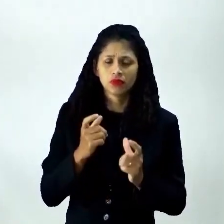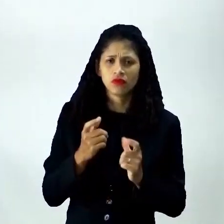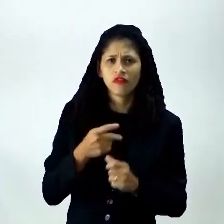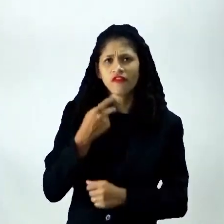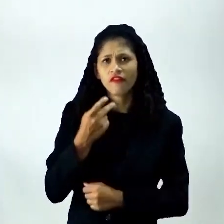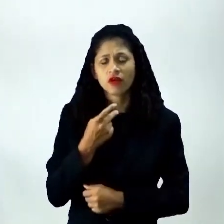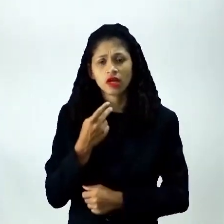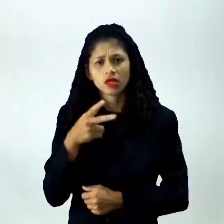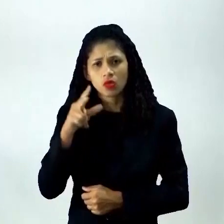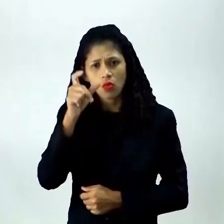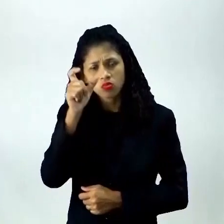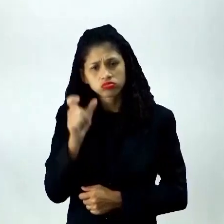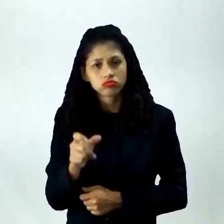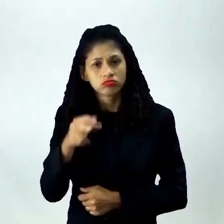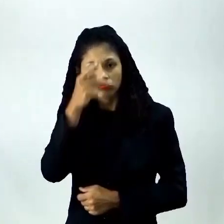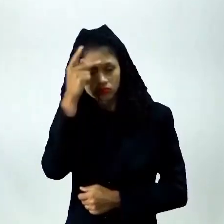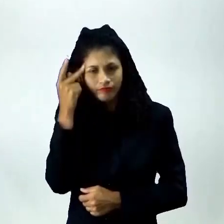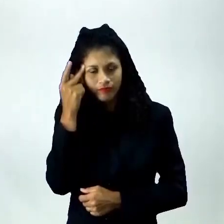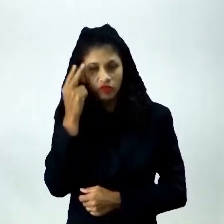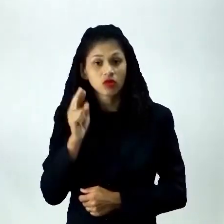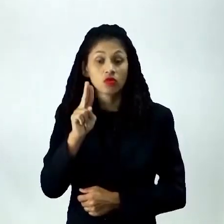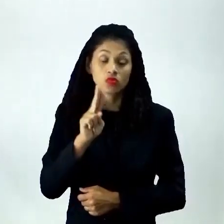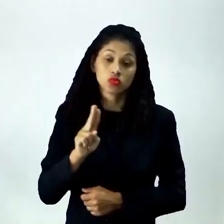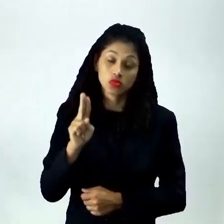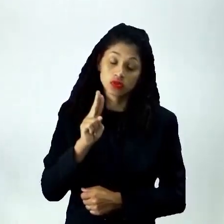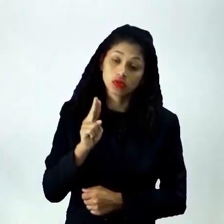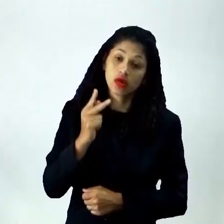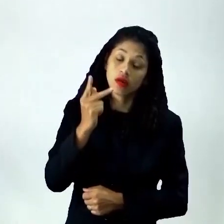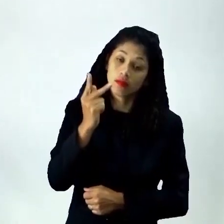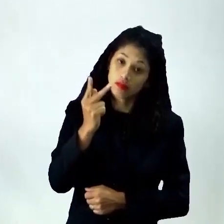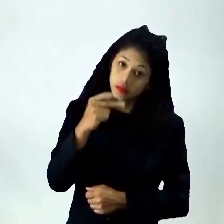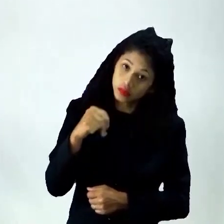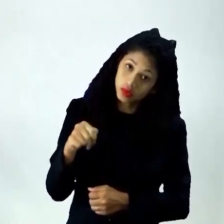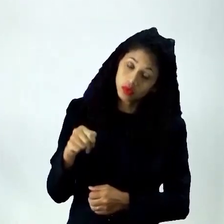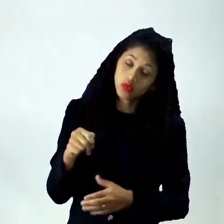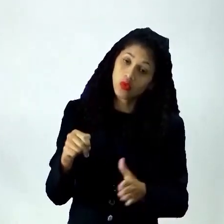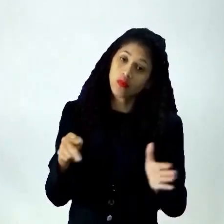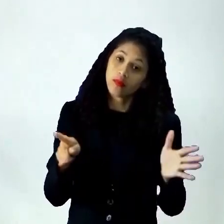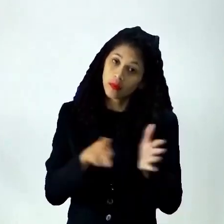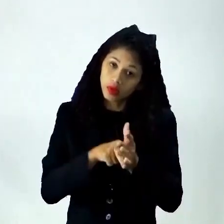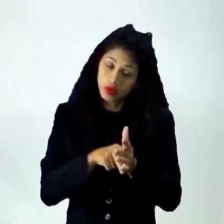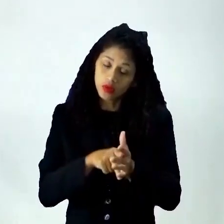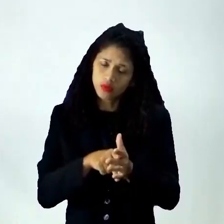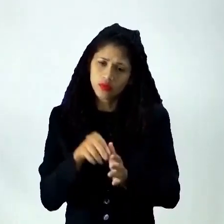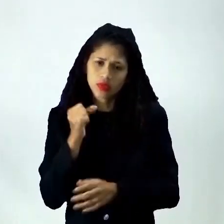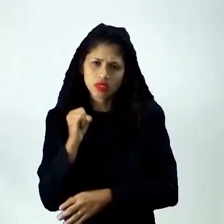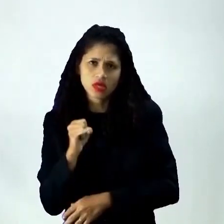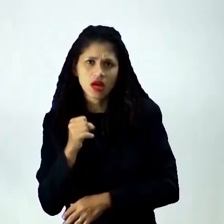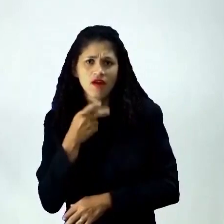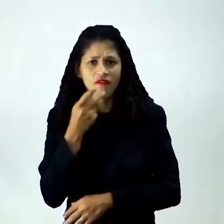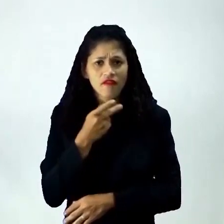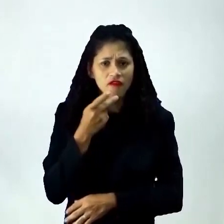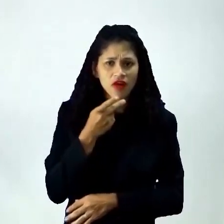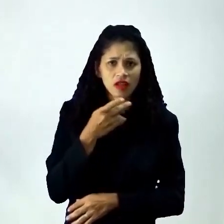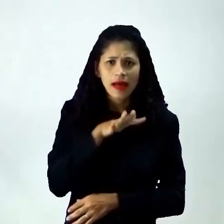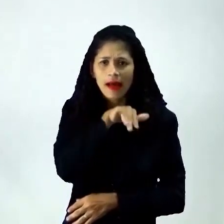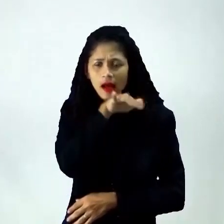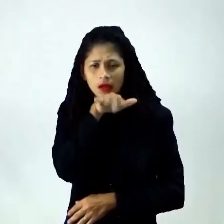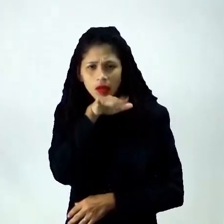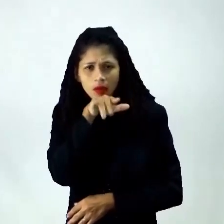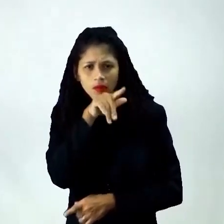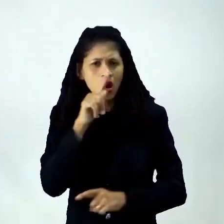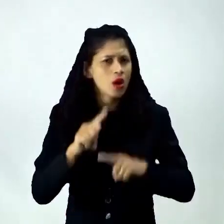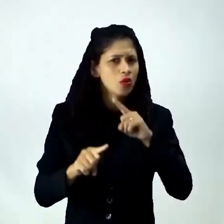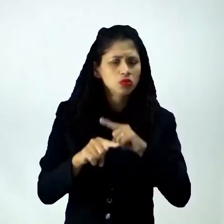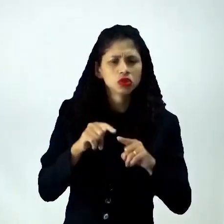de uma pessoa, você vai utilizar determinados pronomes relativos. Se você vai falar sobre algum animal ou